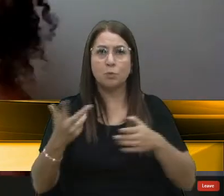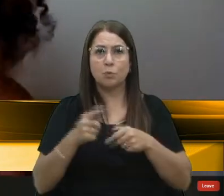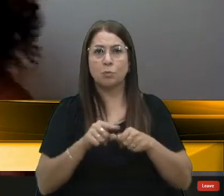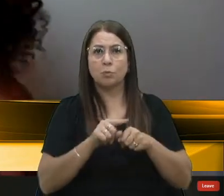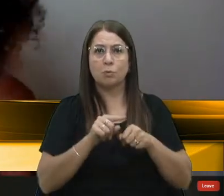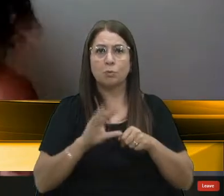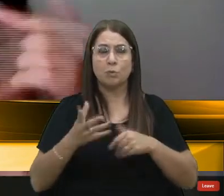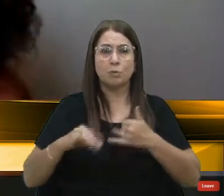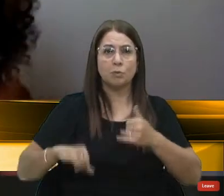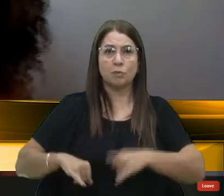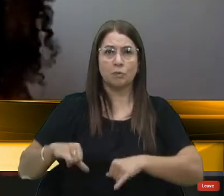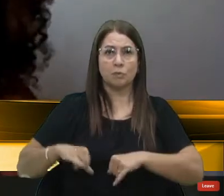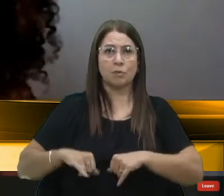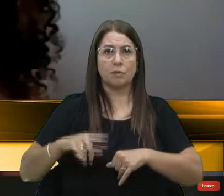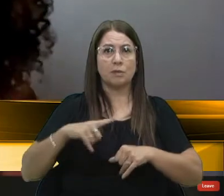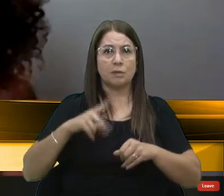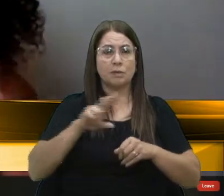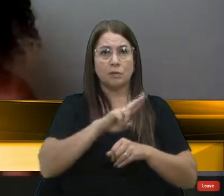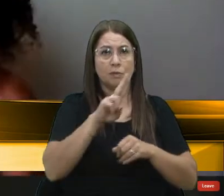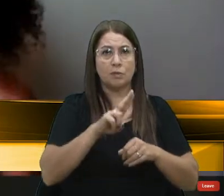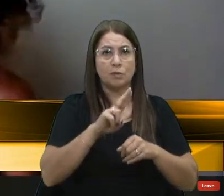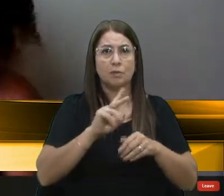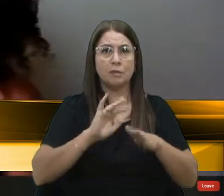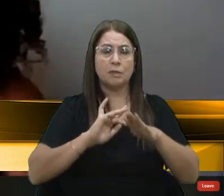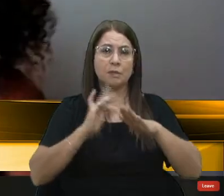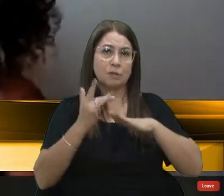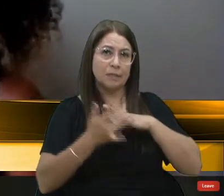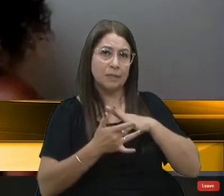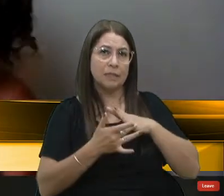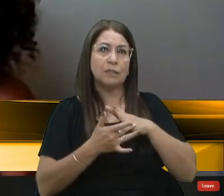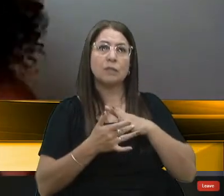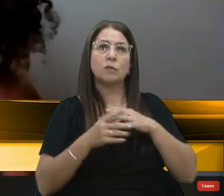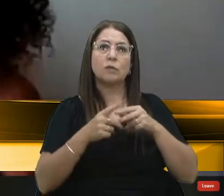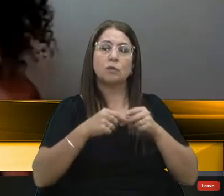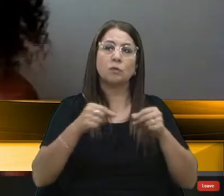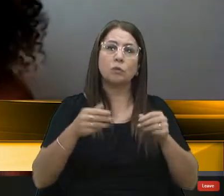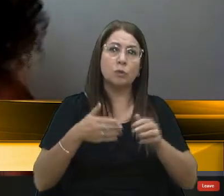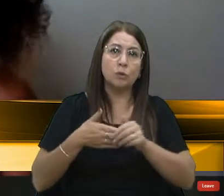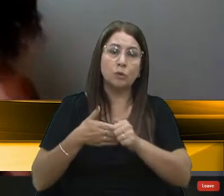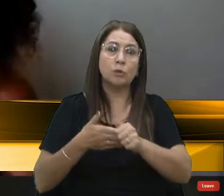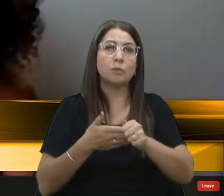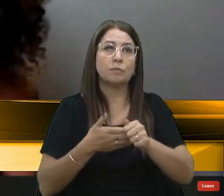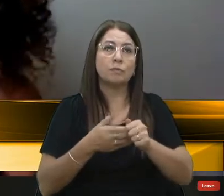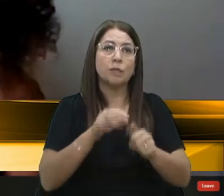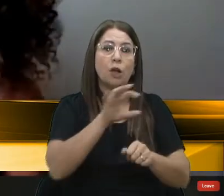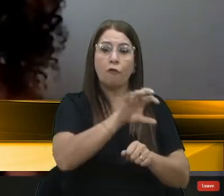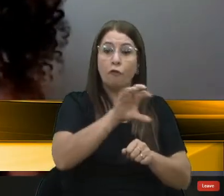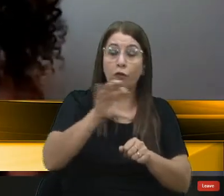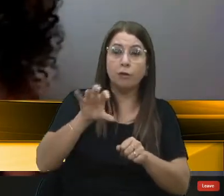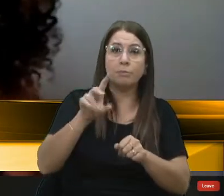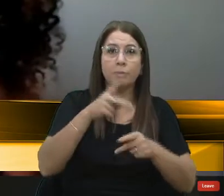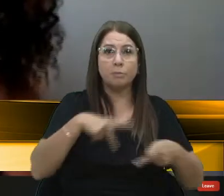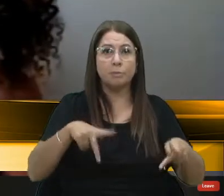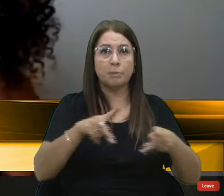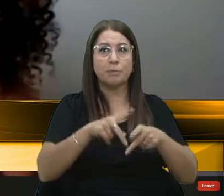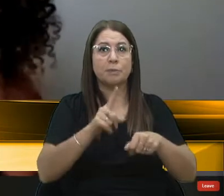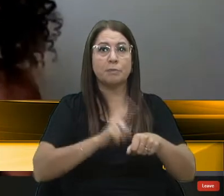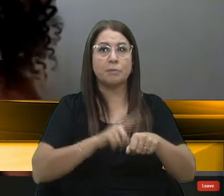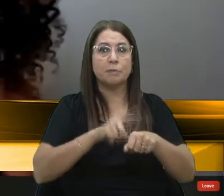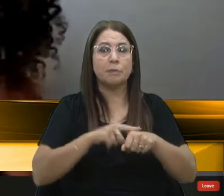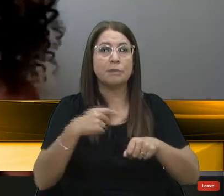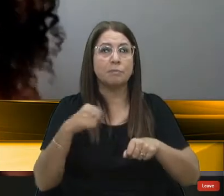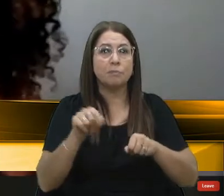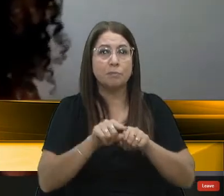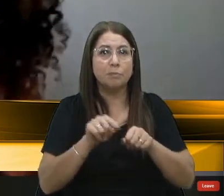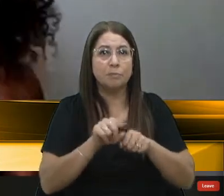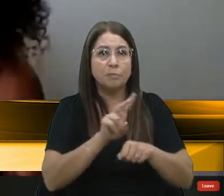mundo sofrendo. A gente tem que usar as nossas redes sociais, os nossos seguidores, a nossa influência, para dizer para a população que é um momento onde a gente precisa